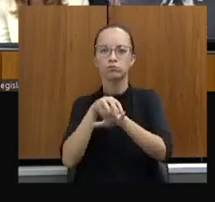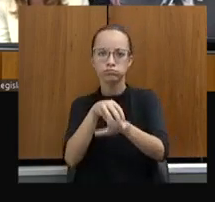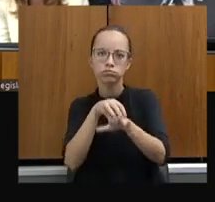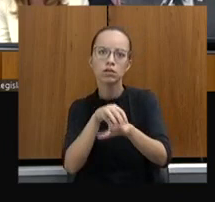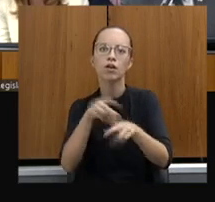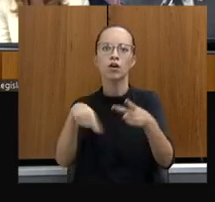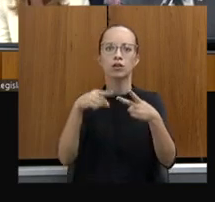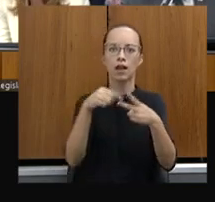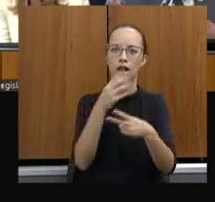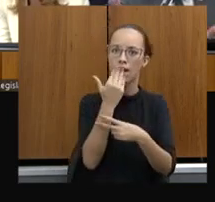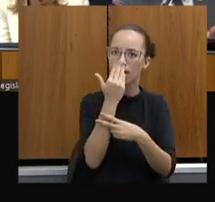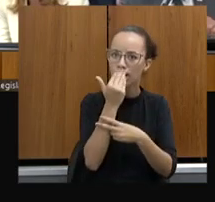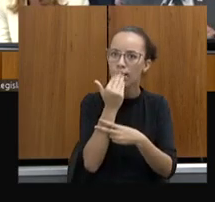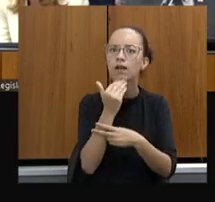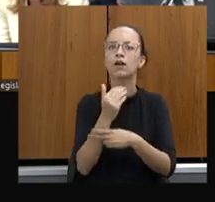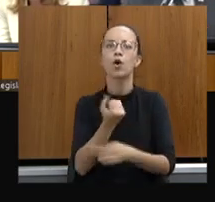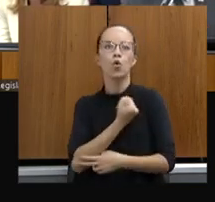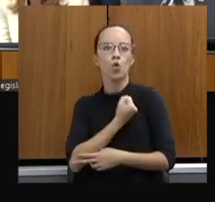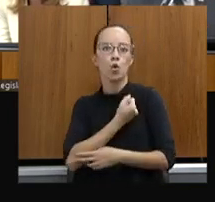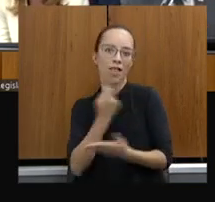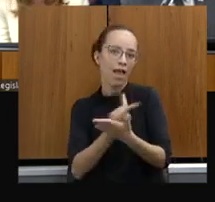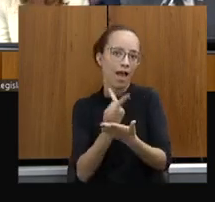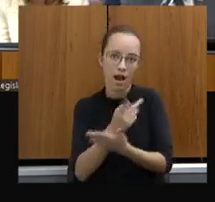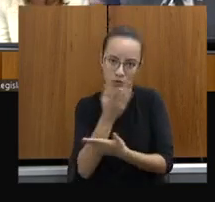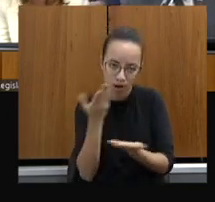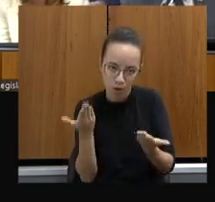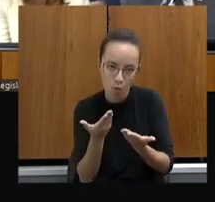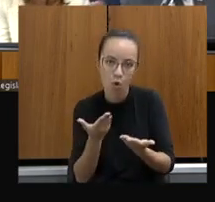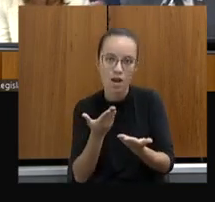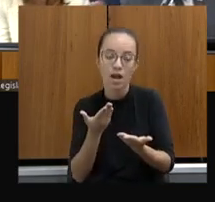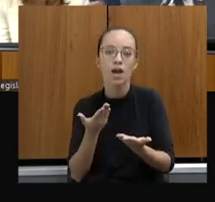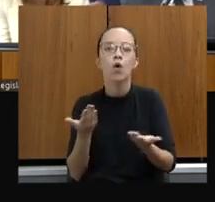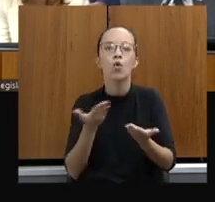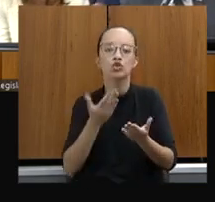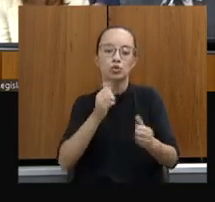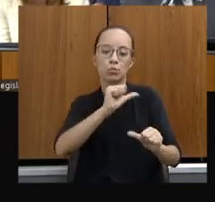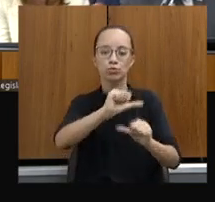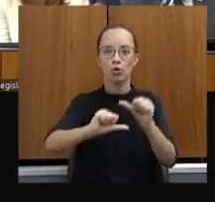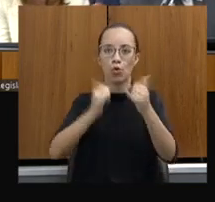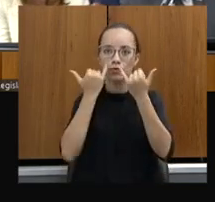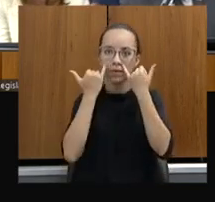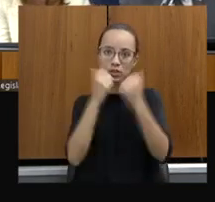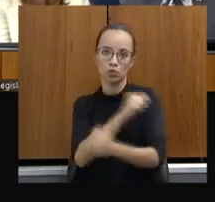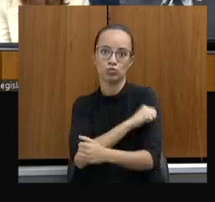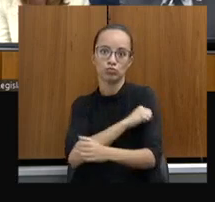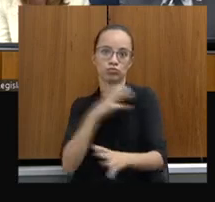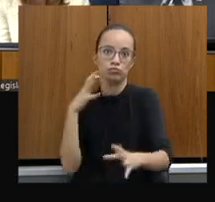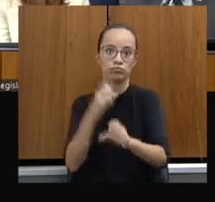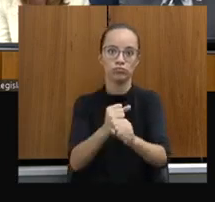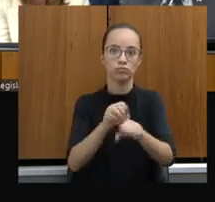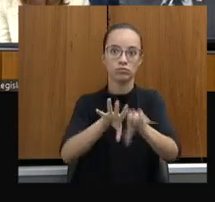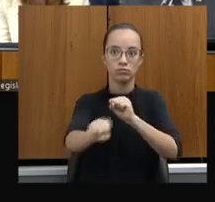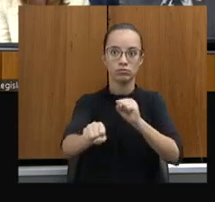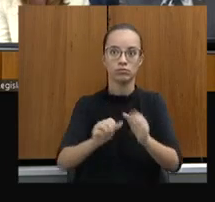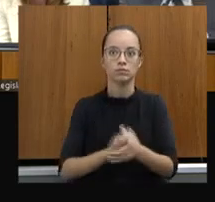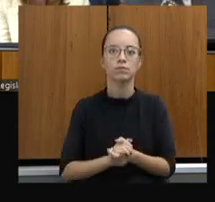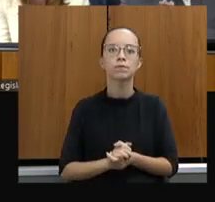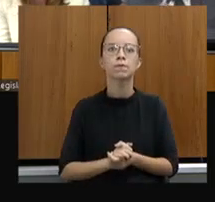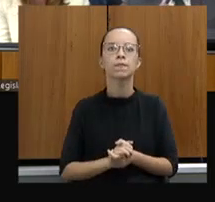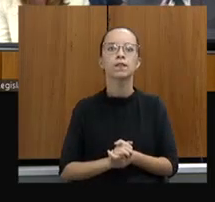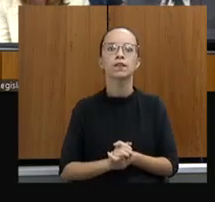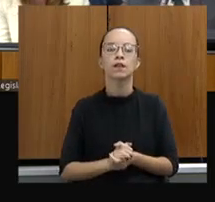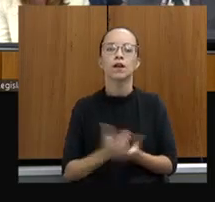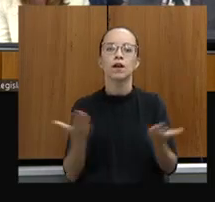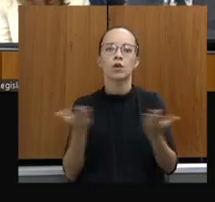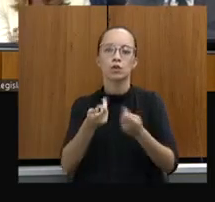né E esse número tá errado já são mais de 100 mil estudantes formados até dezembro de 2022 pode passar no desenvolvimento